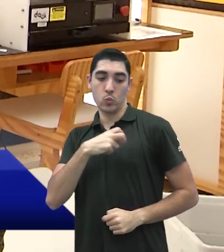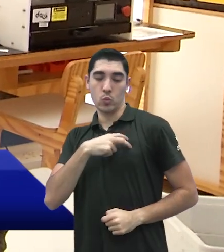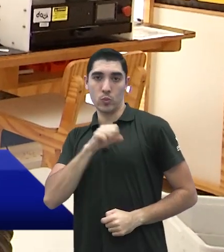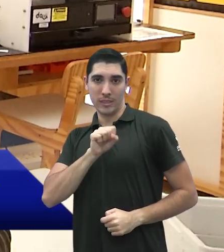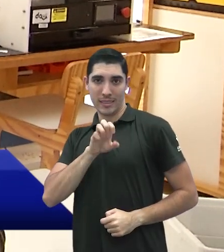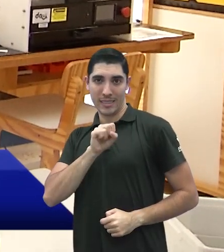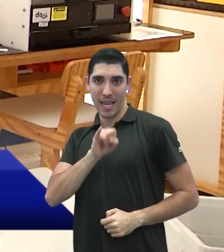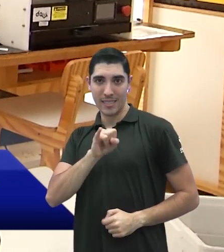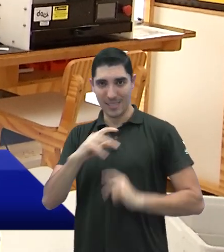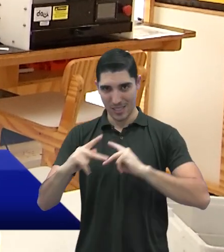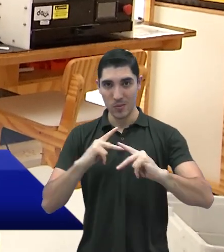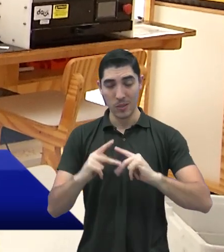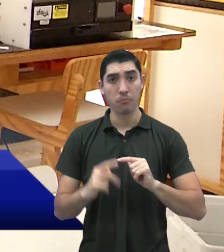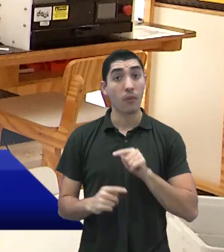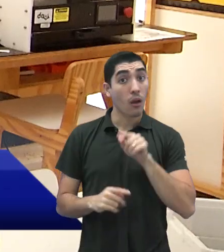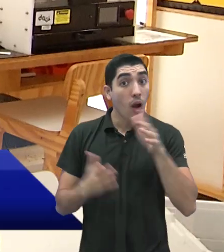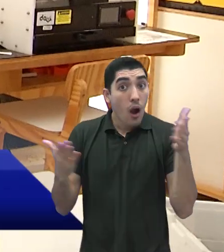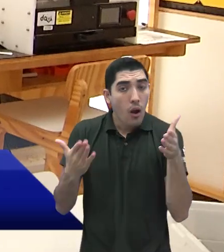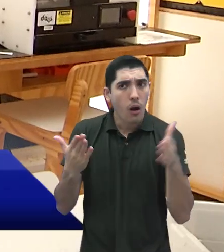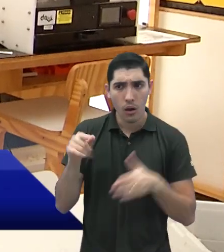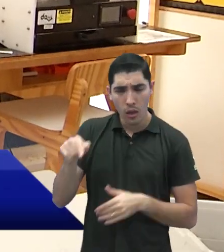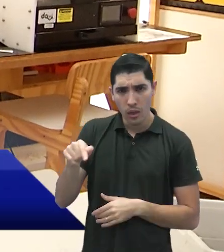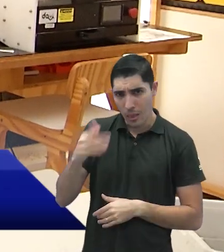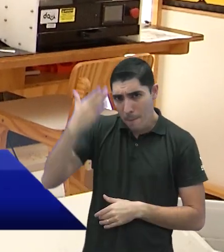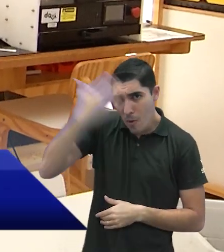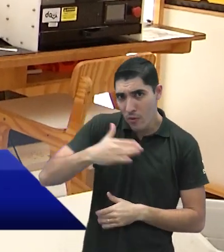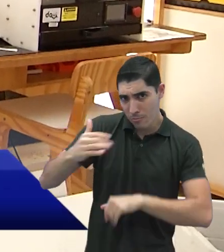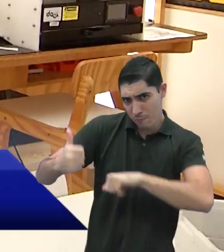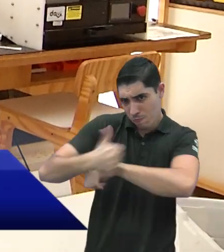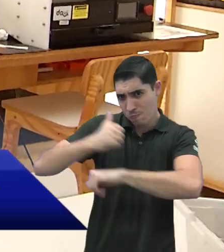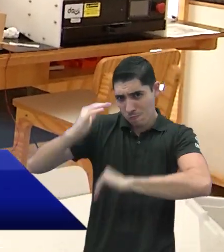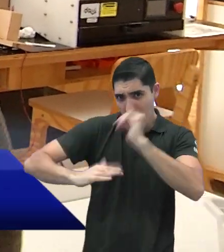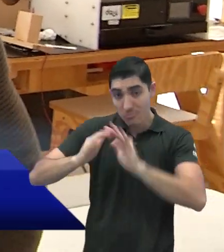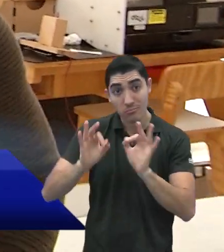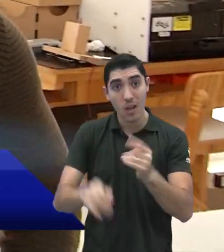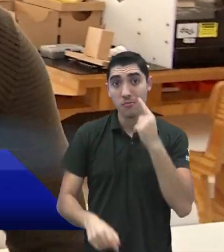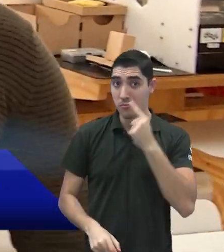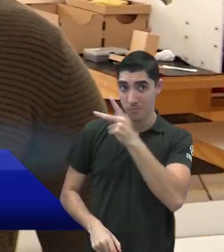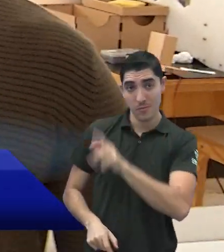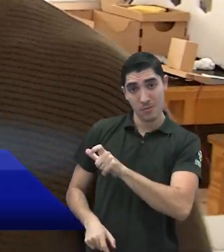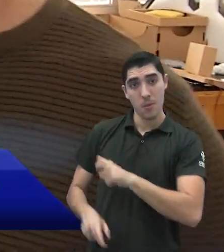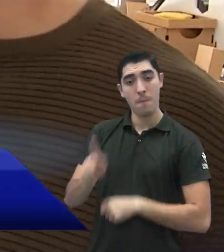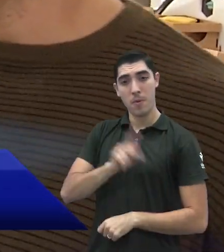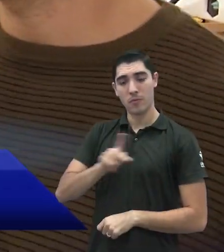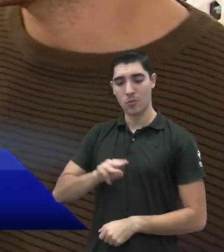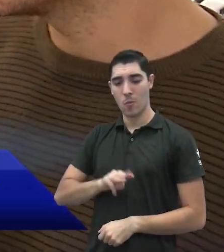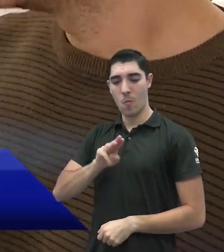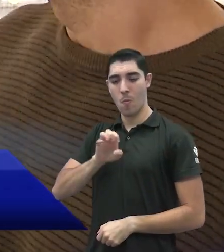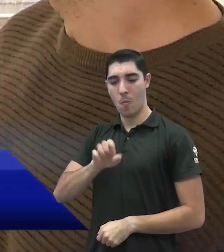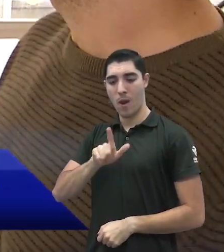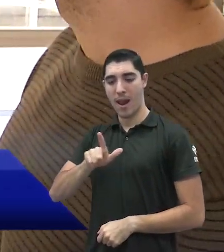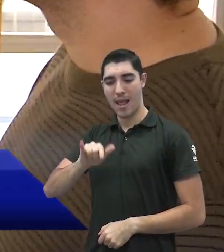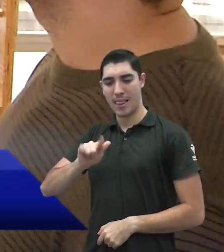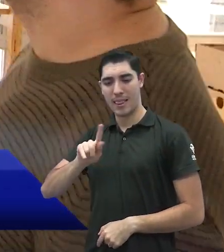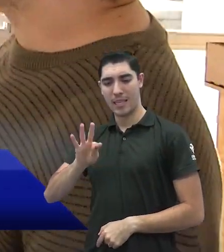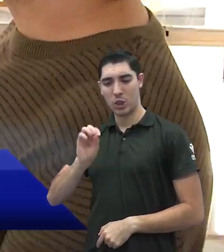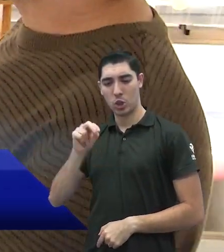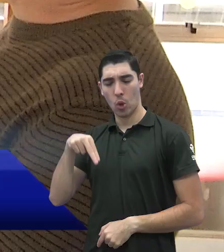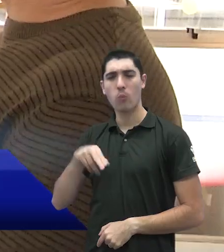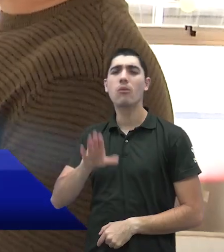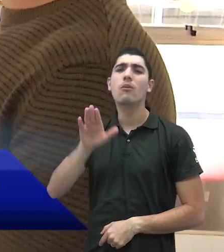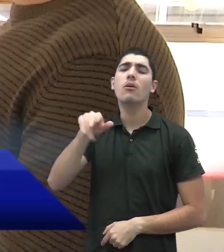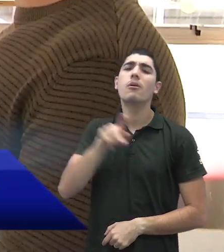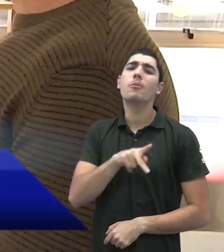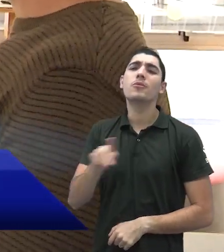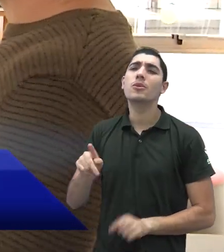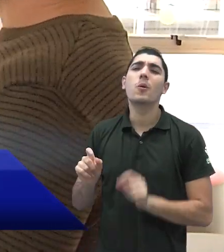E, para comprovar que isso realmente pode se transformar numa bela profissão, aqui ao meu lado está o professor Wellington, que é o responsável. Professor, o